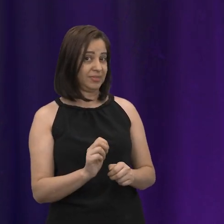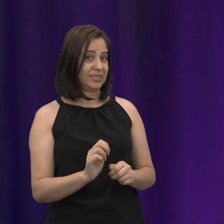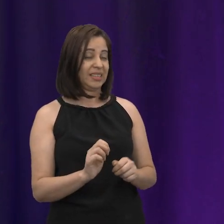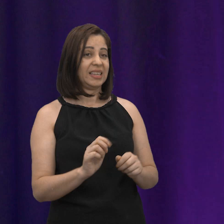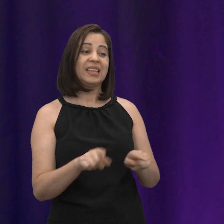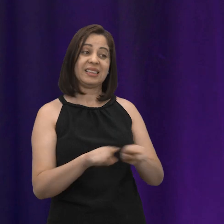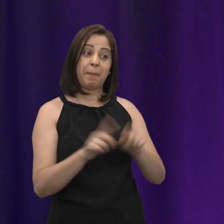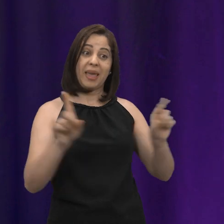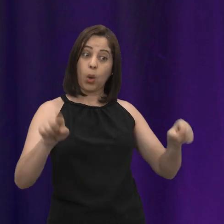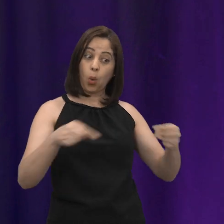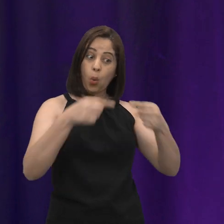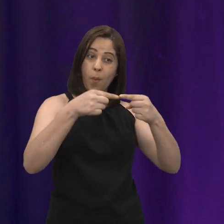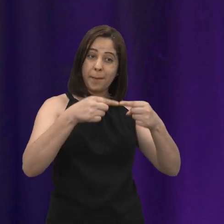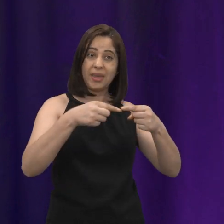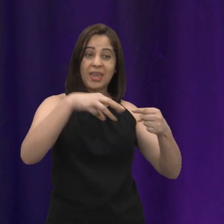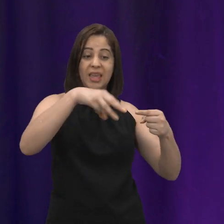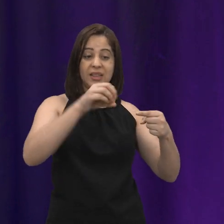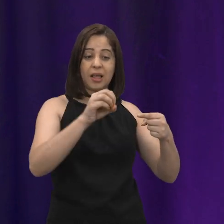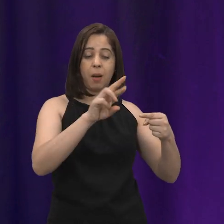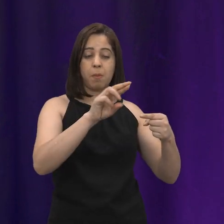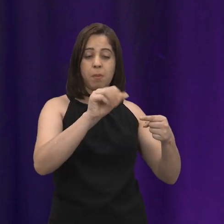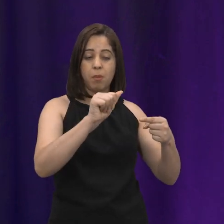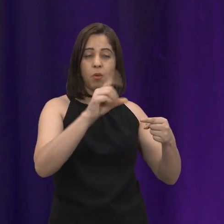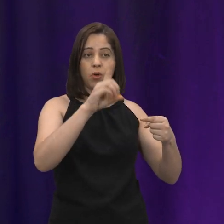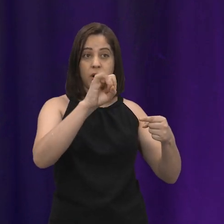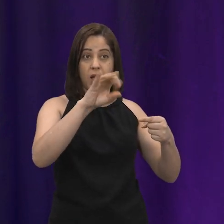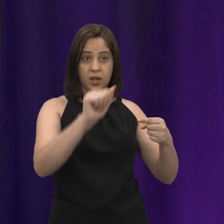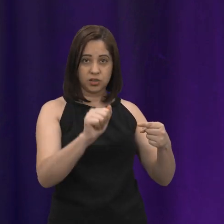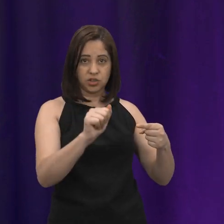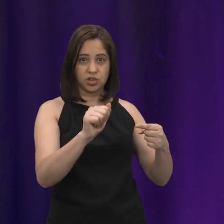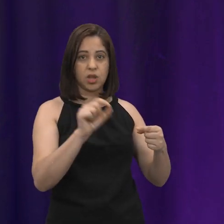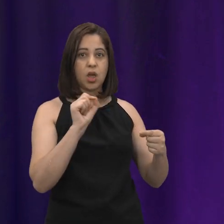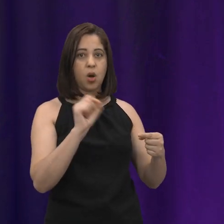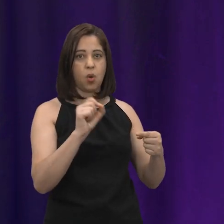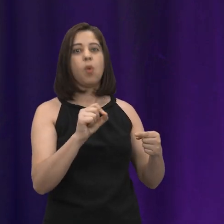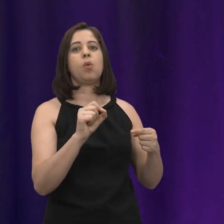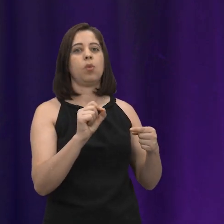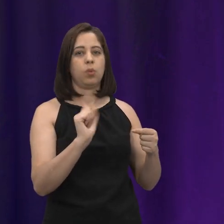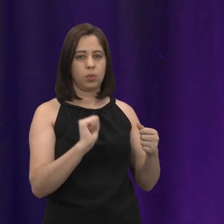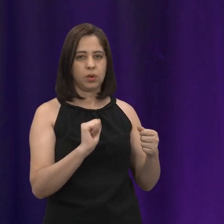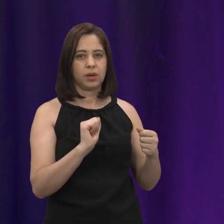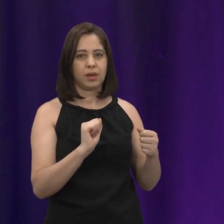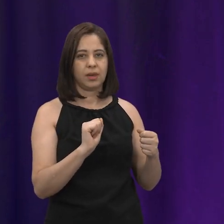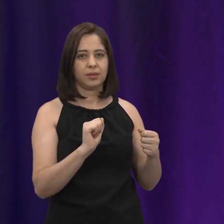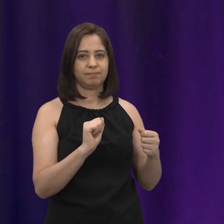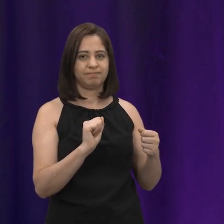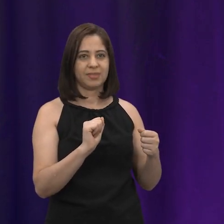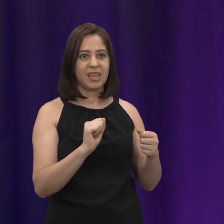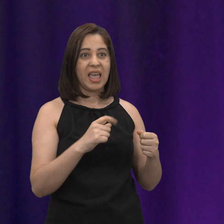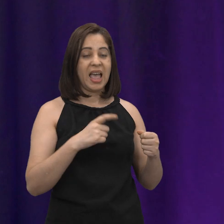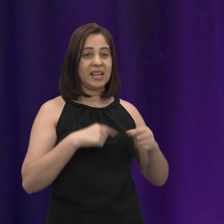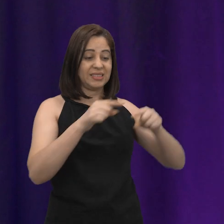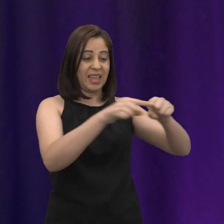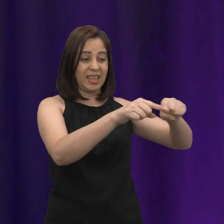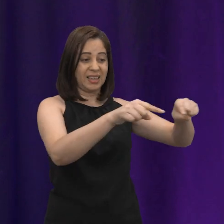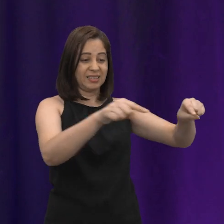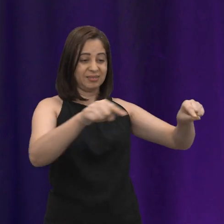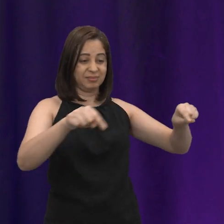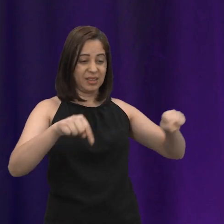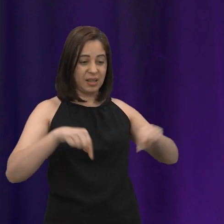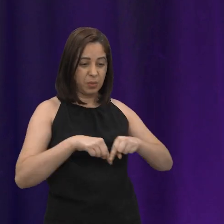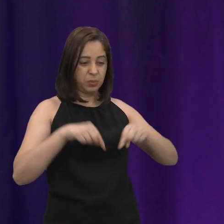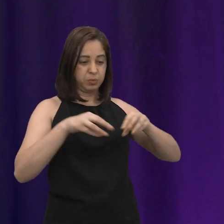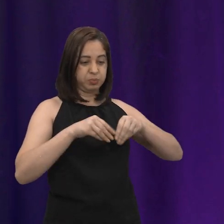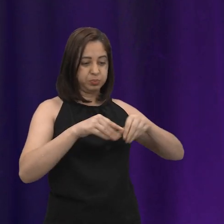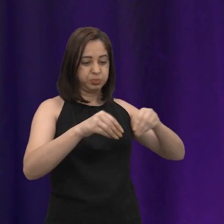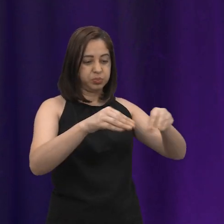com moradia, embora muitas vezes isso não seja associado, que é um número superior a mais de 100 loteamentos irregulares